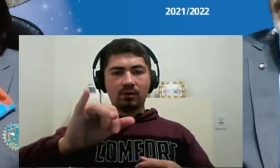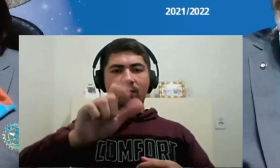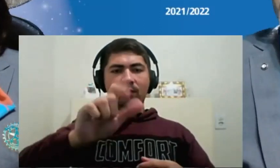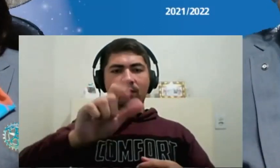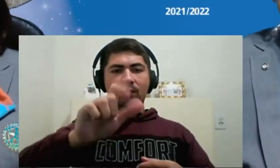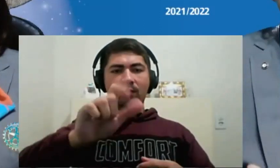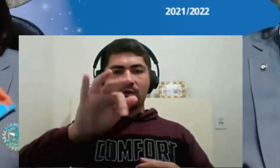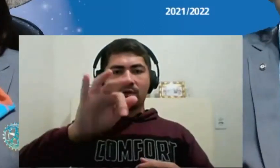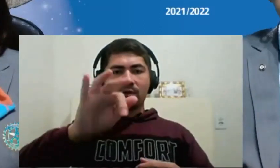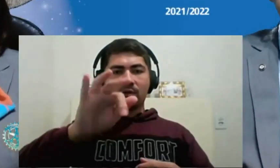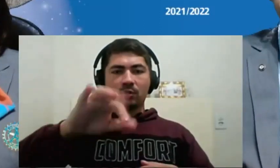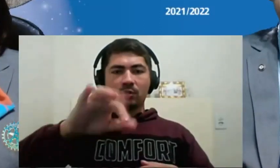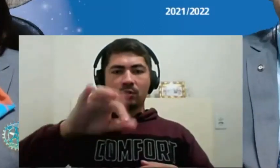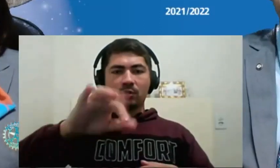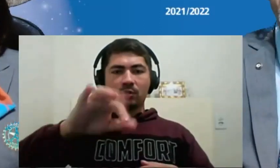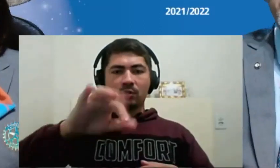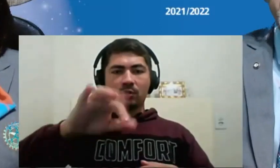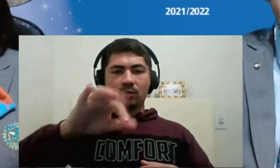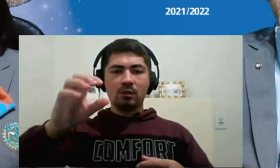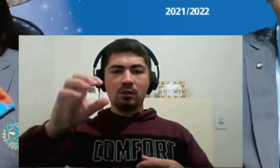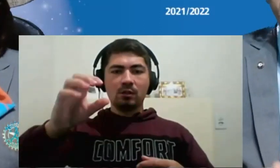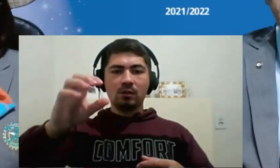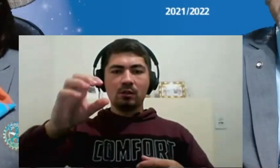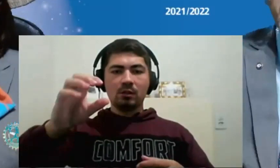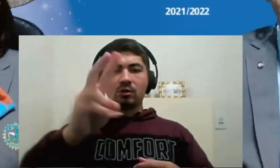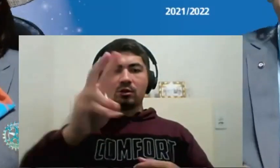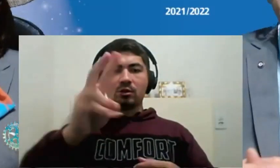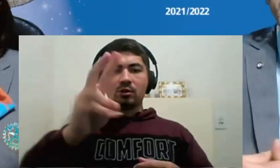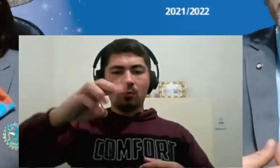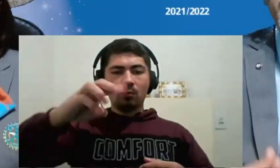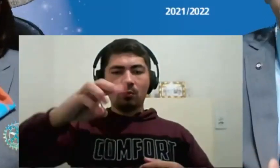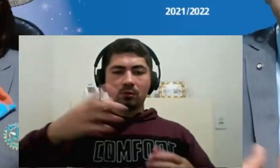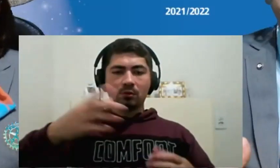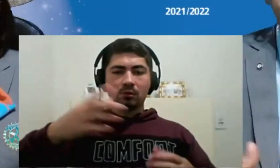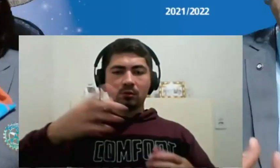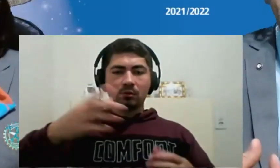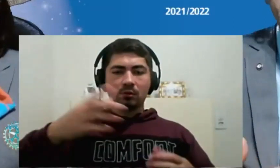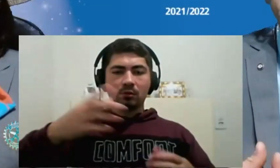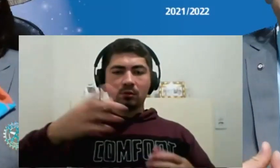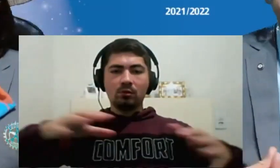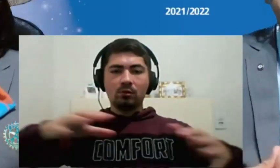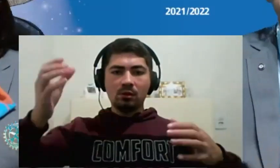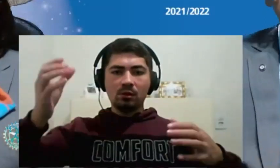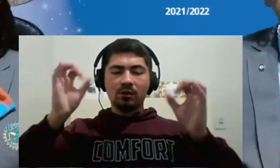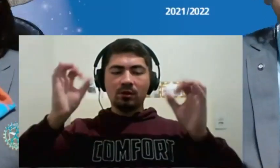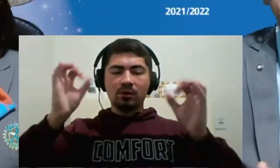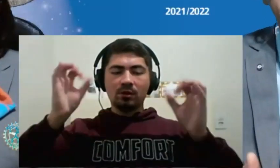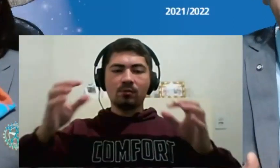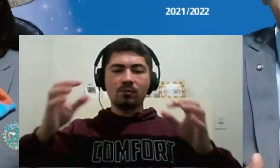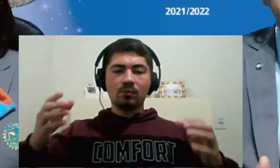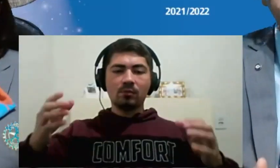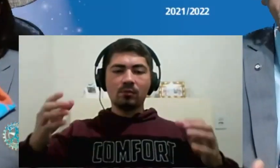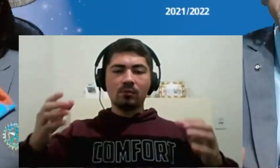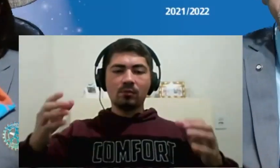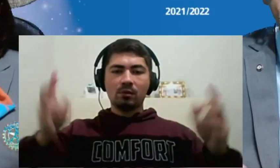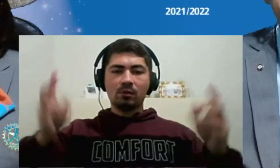Shimuta, de modo muito especial. Estaremos sempre conectados e, como ele já se prontificou, quando a